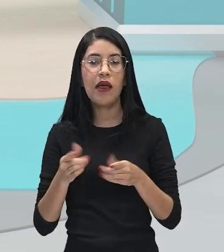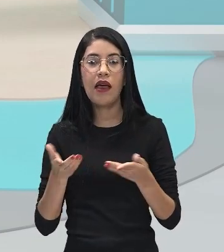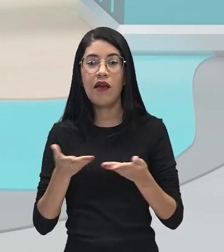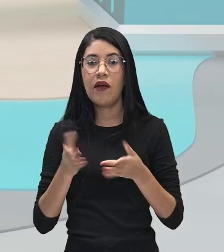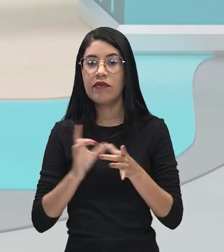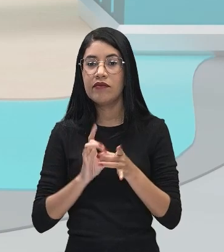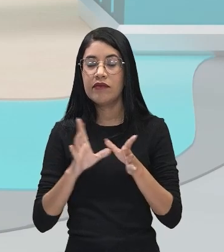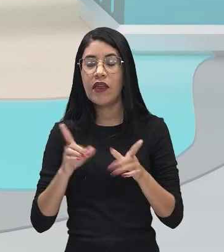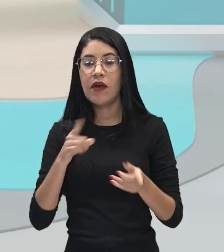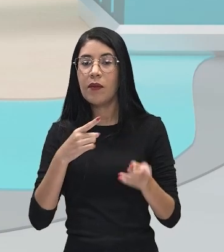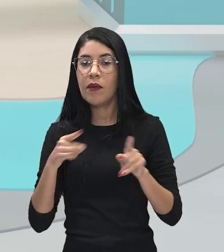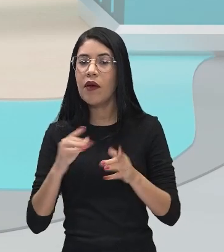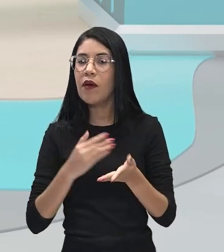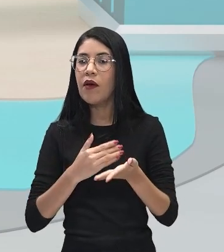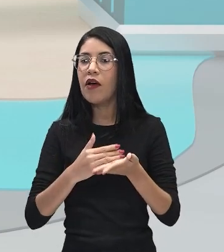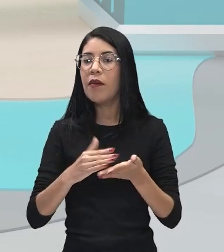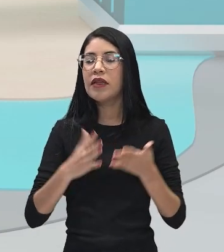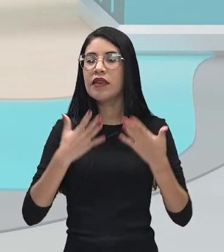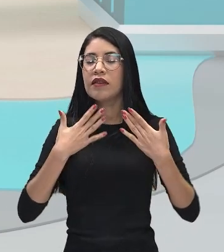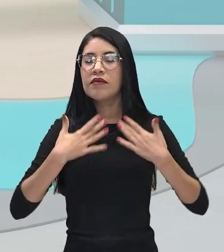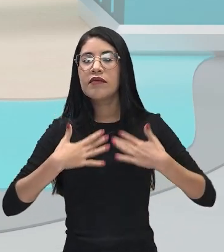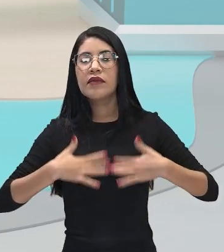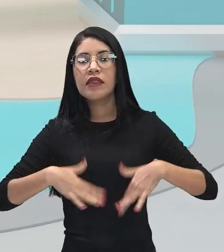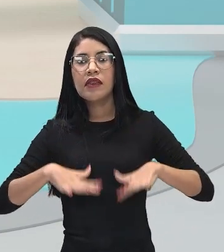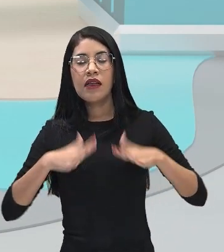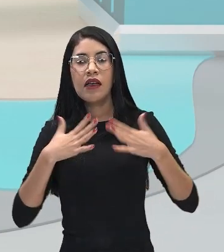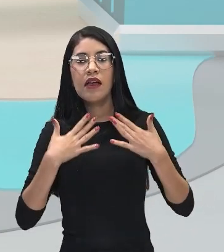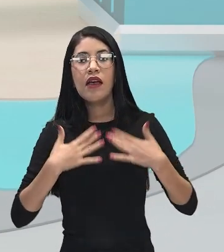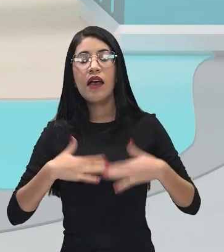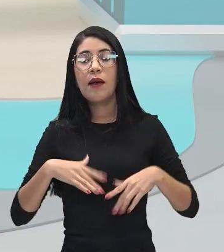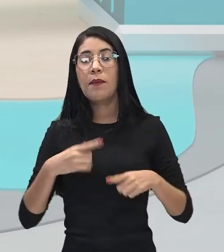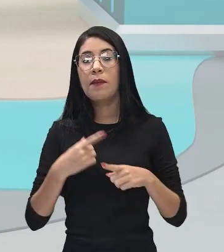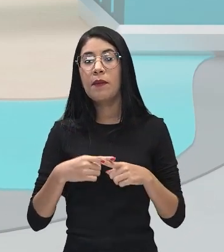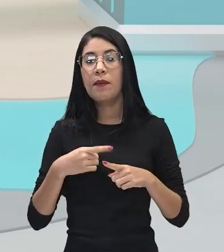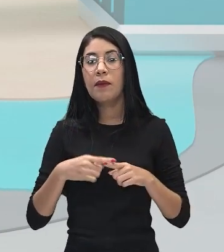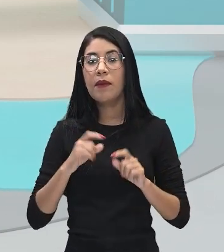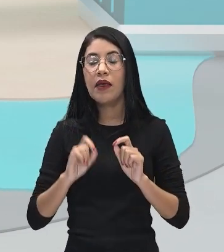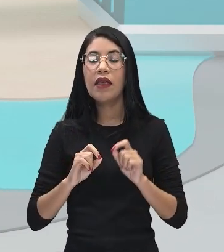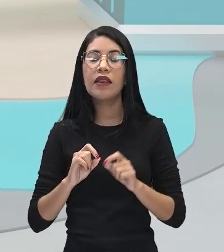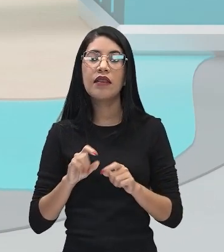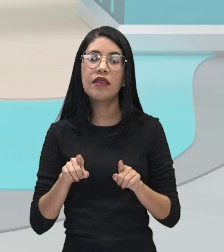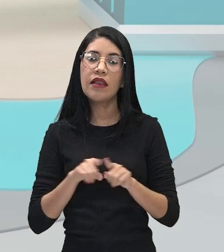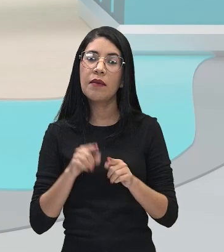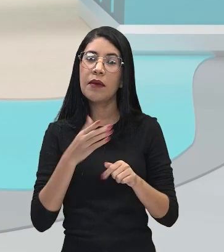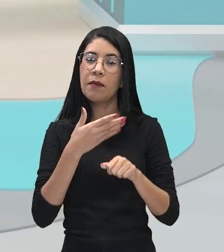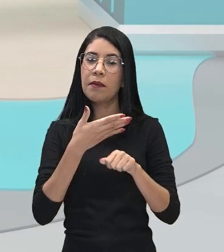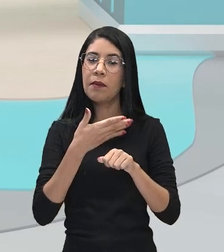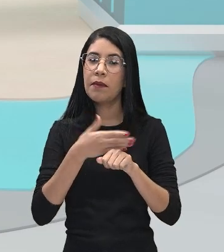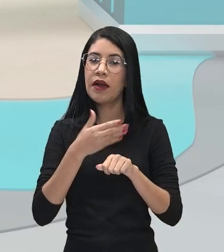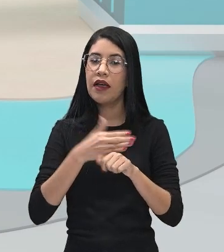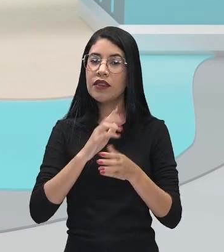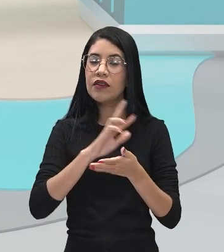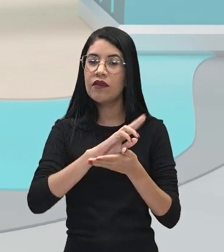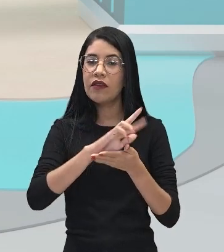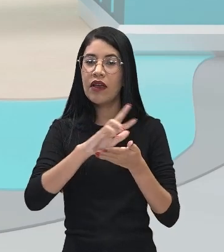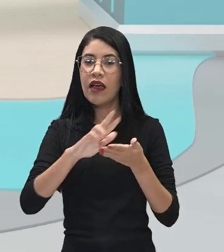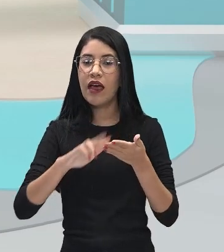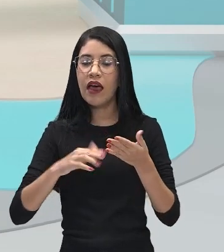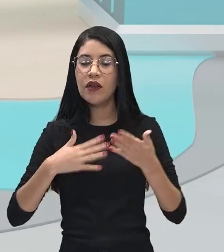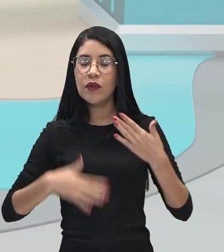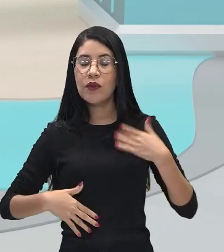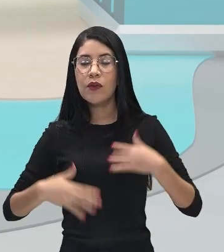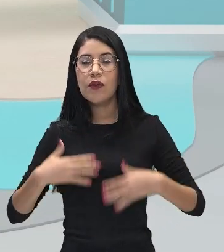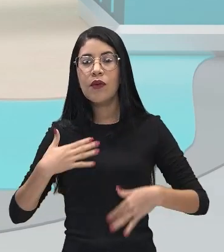música, para ir começando a relaxar, porque o alongamento, assim como outras práticas de conscientização